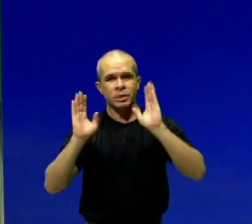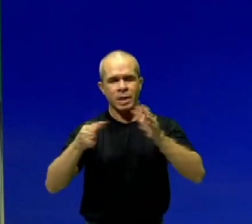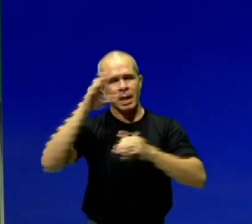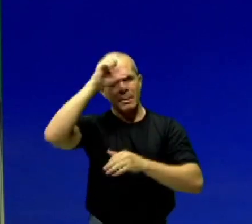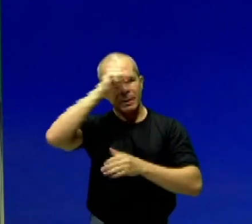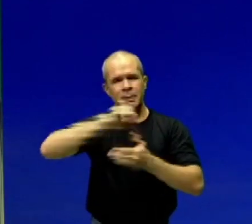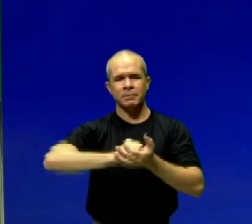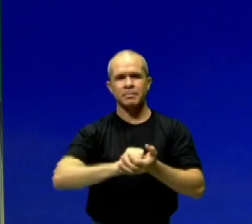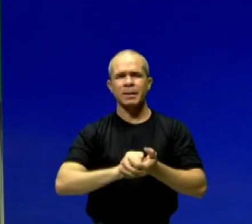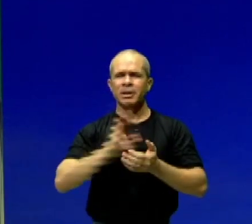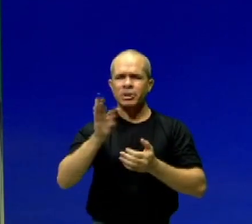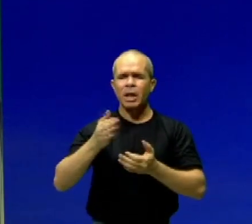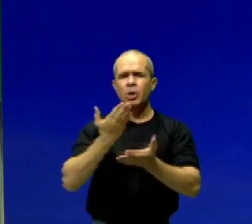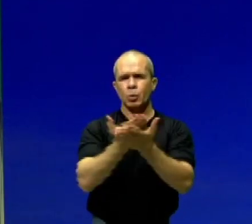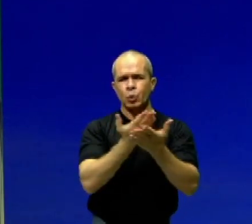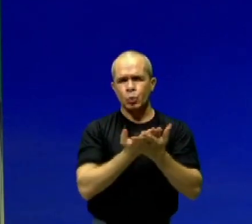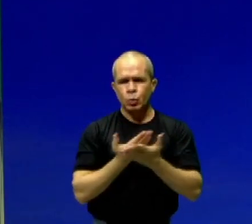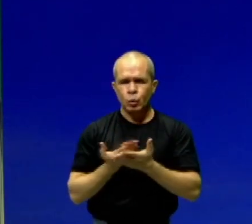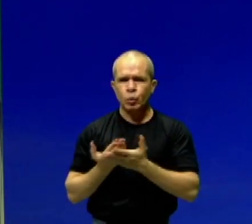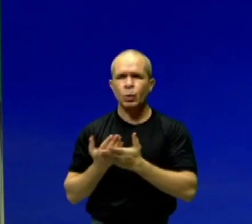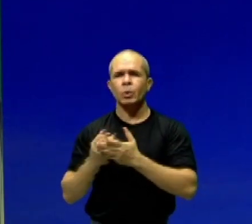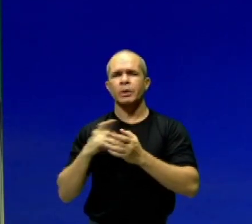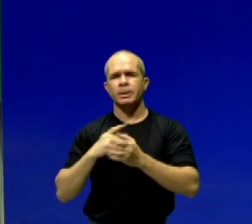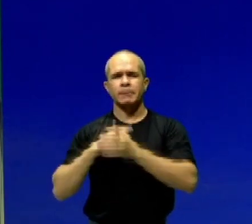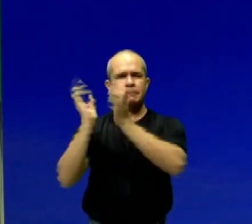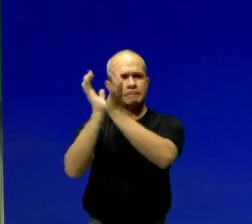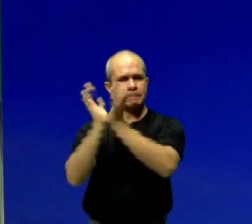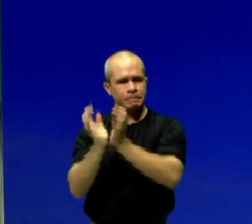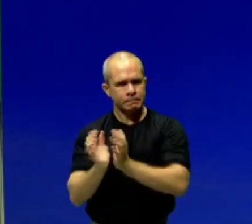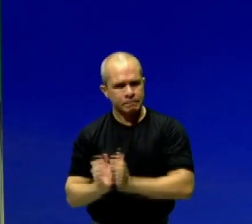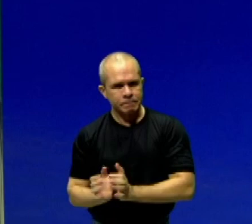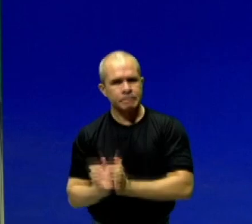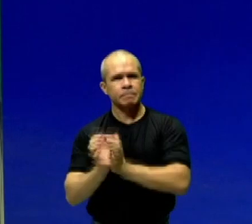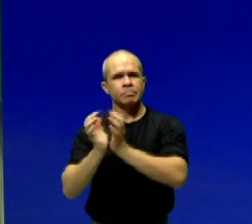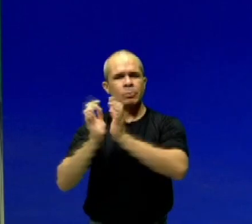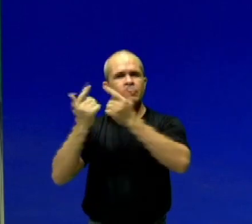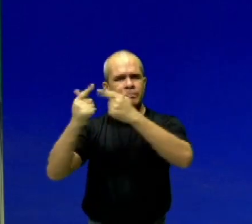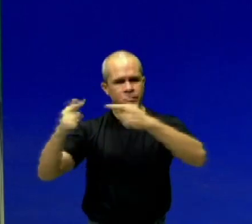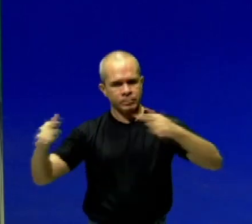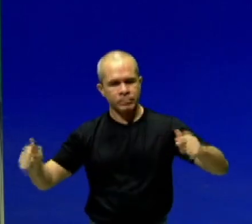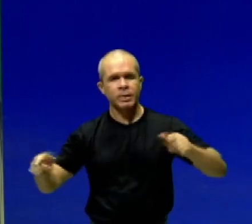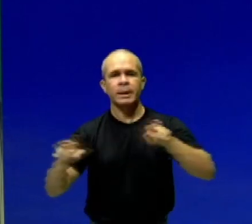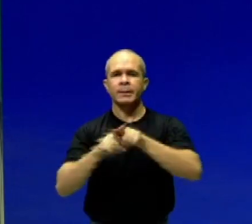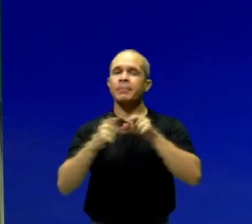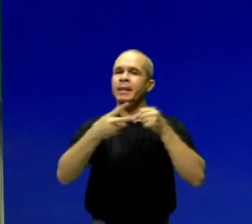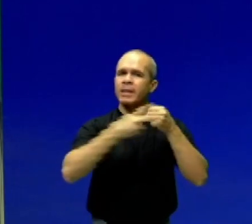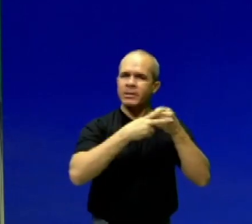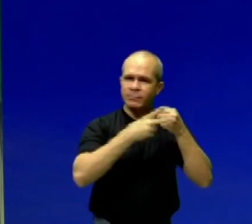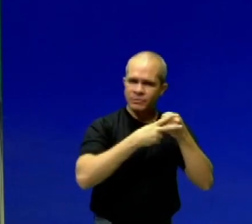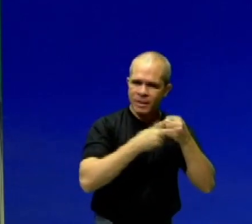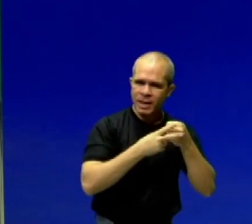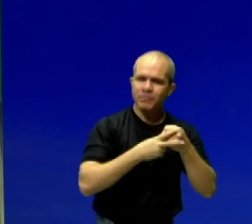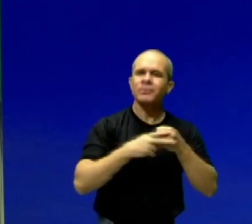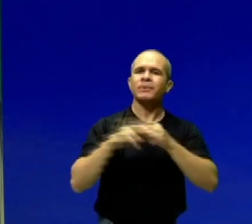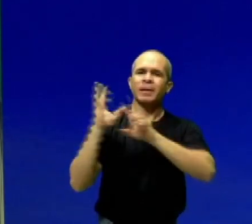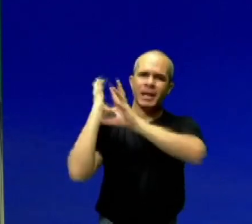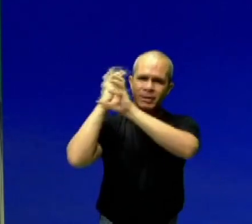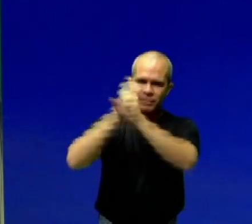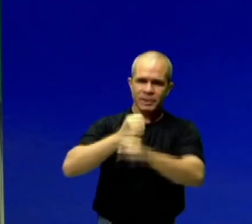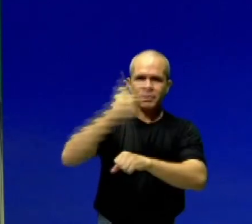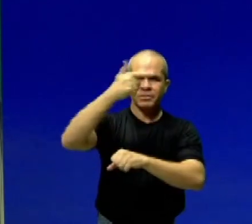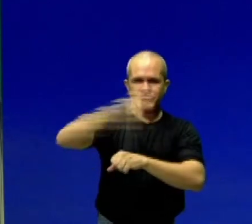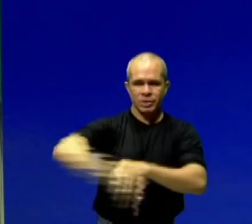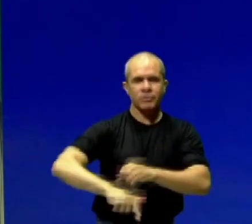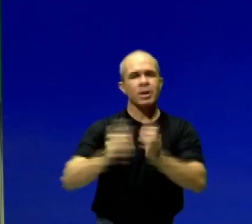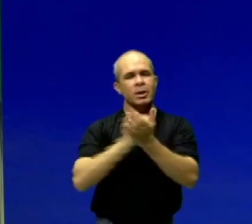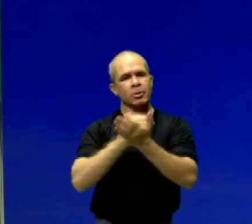Nós falamos, começamos a estudar a word class, fizemos uma review sobre simple present e present continuous e